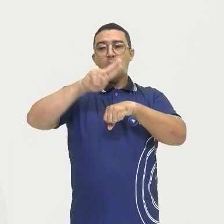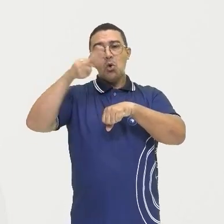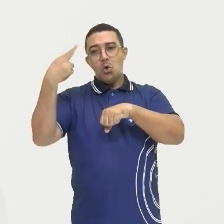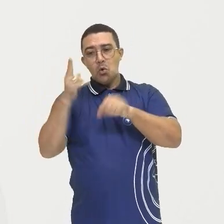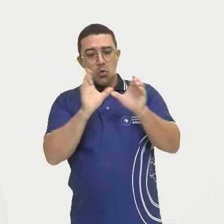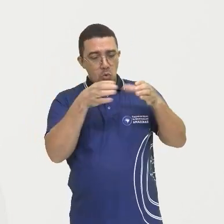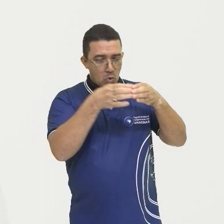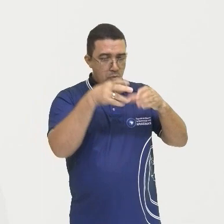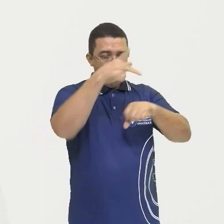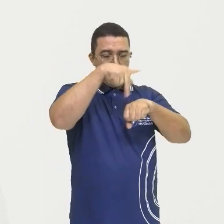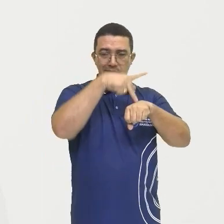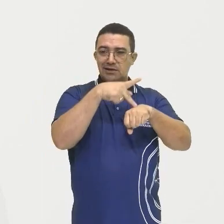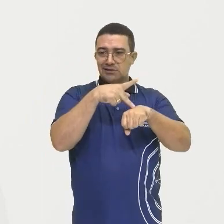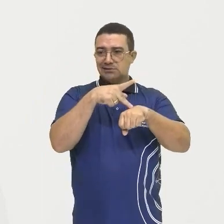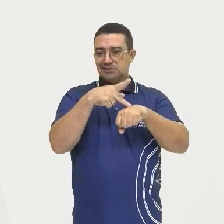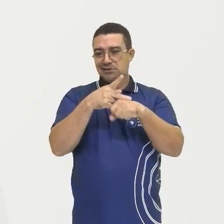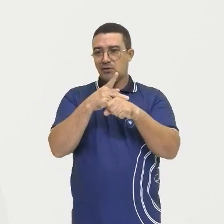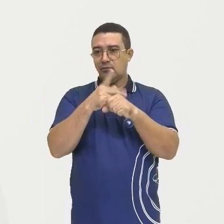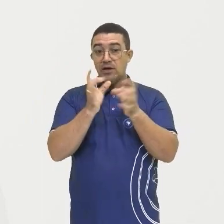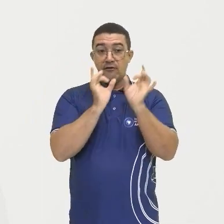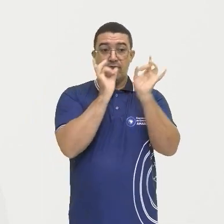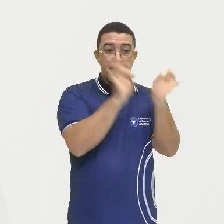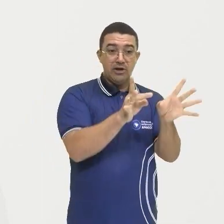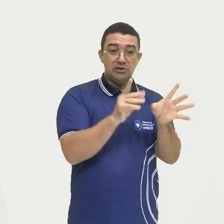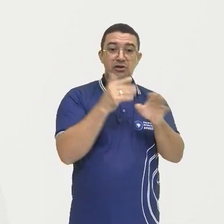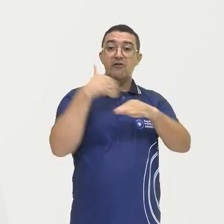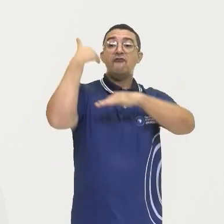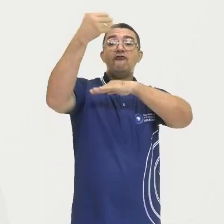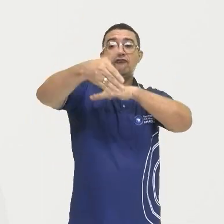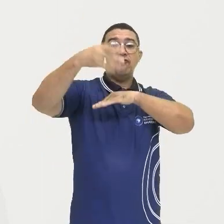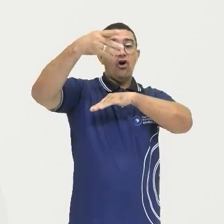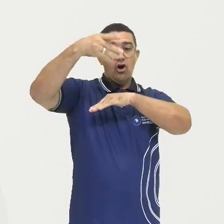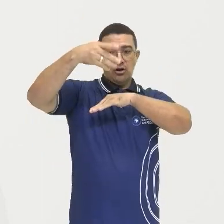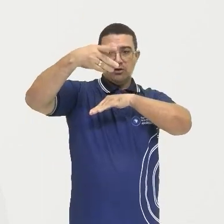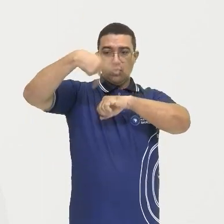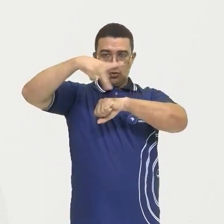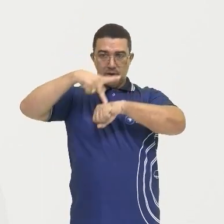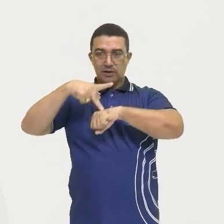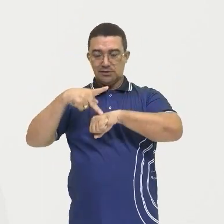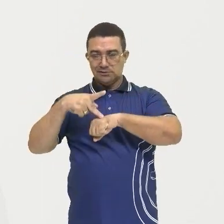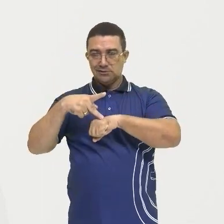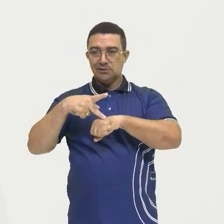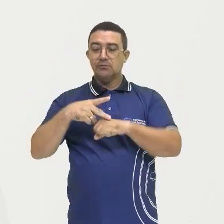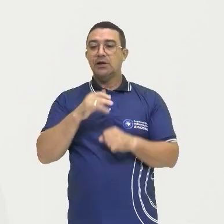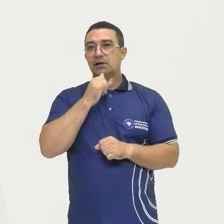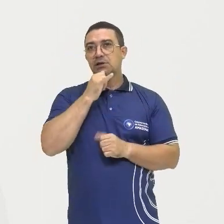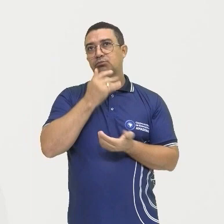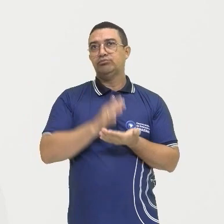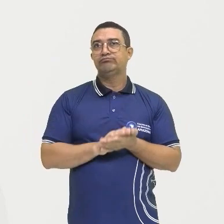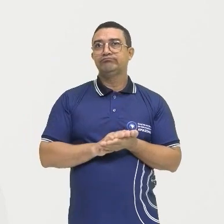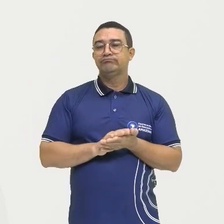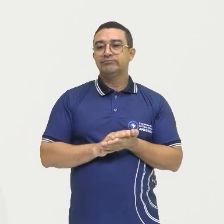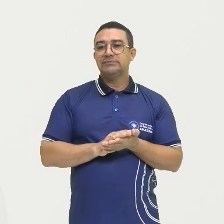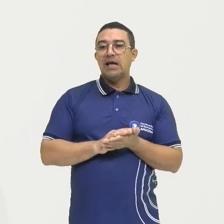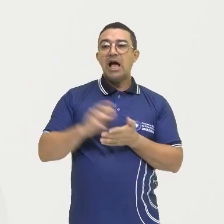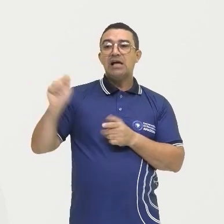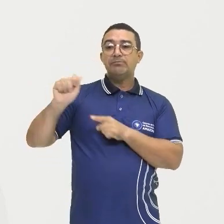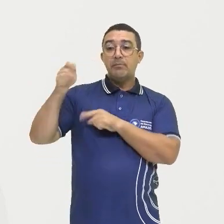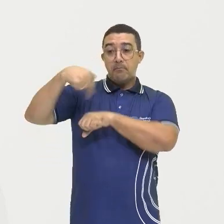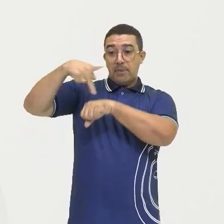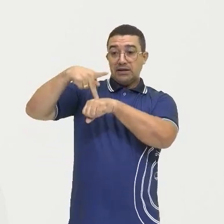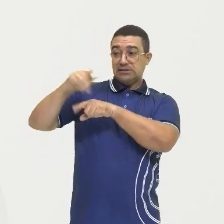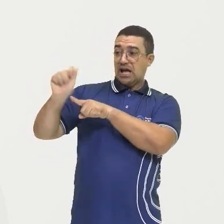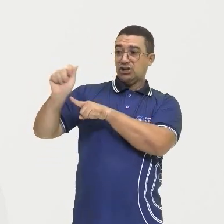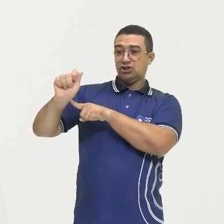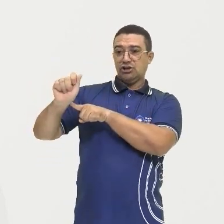importe determinado produto, tá certo? Então, o que acontece? Para eu comprar uma geladeira que é produzida lá na Argentina, se ela